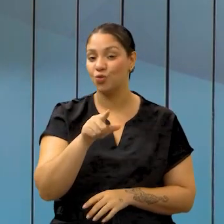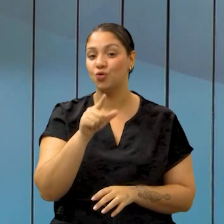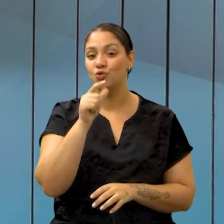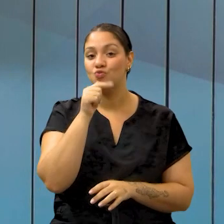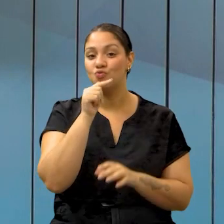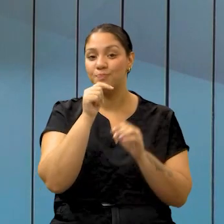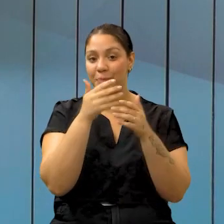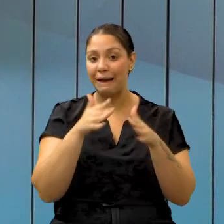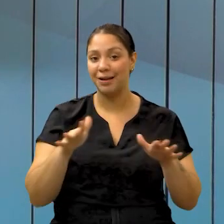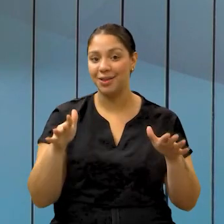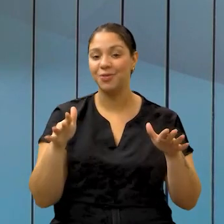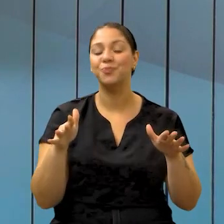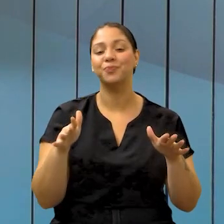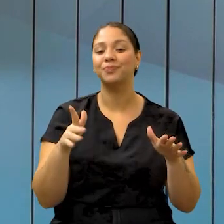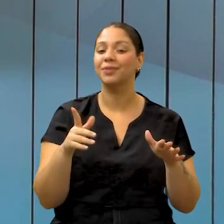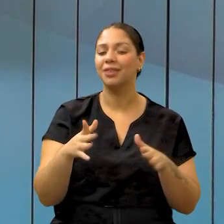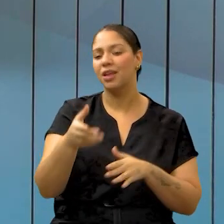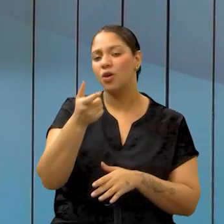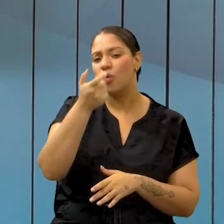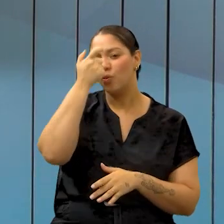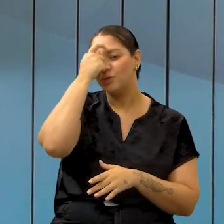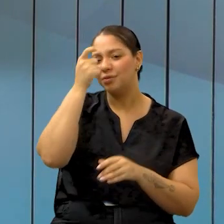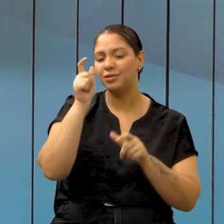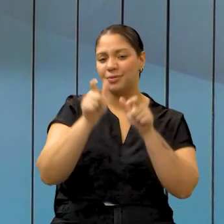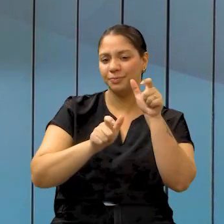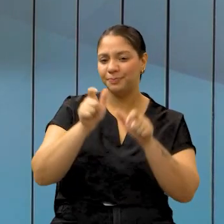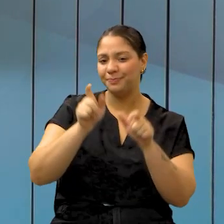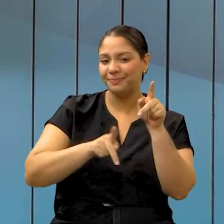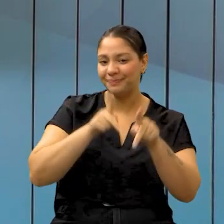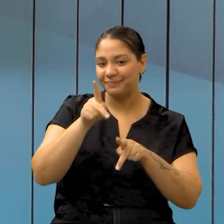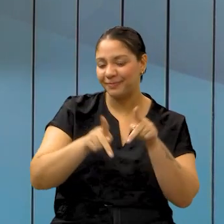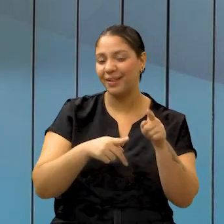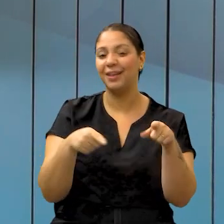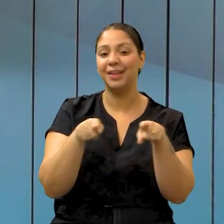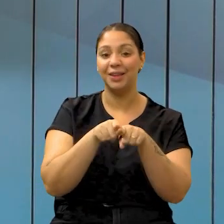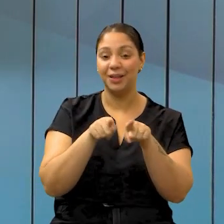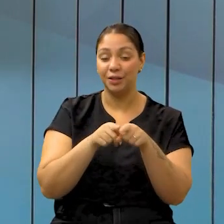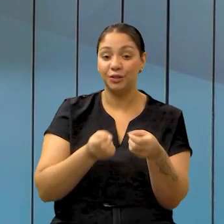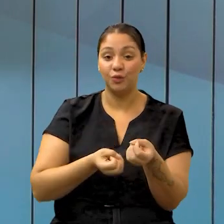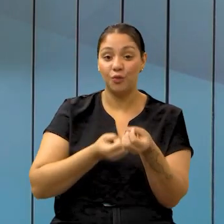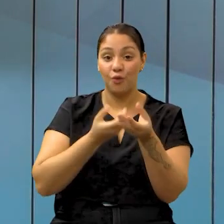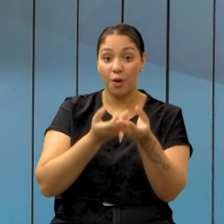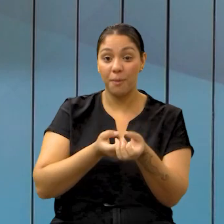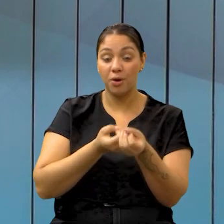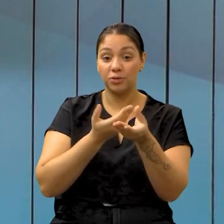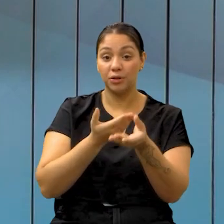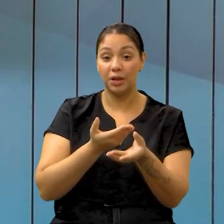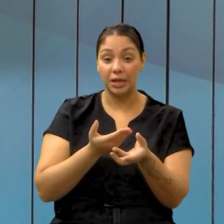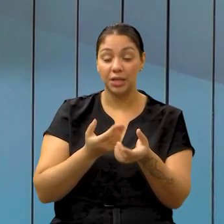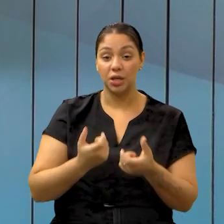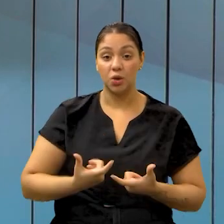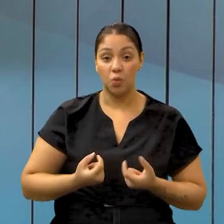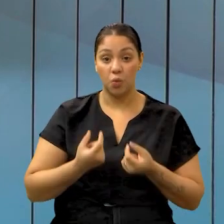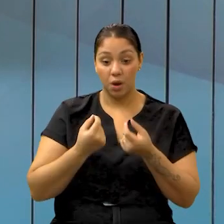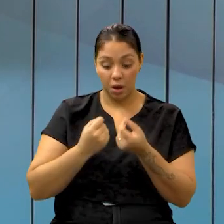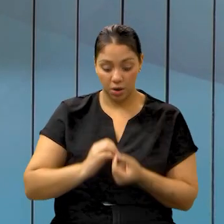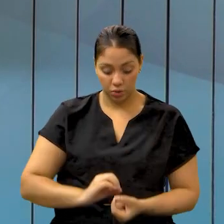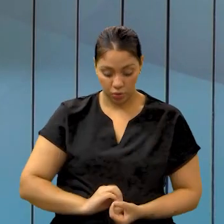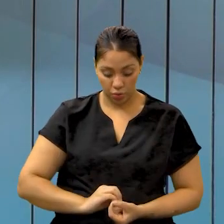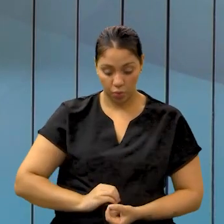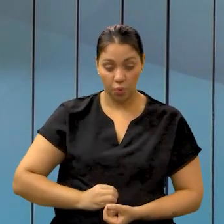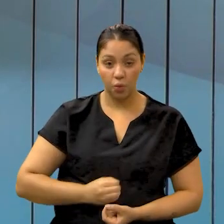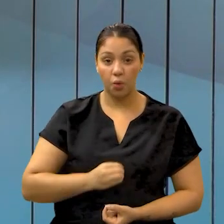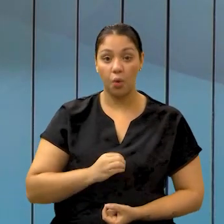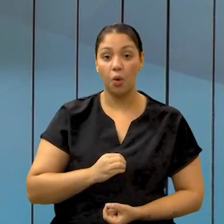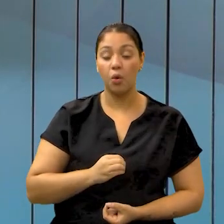para conscientizar mais, né, sobre essa doença. E, inclusive, eu trouxe uns dados aqui que o câncer